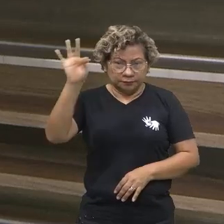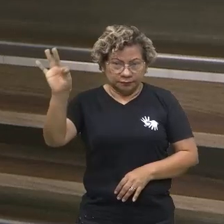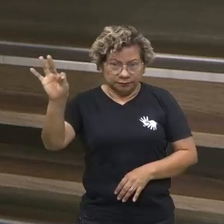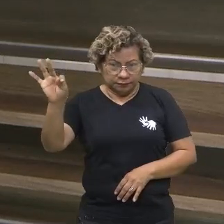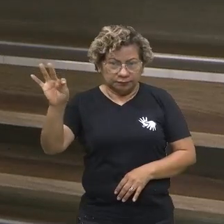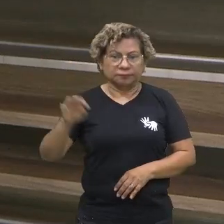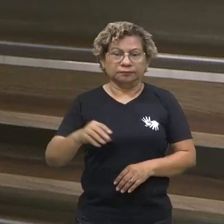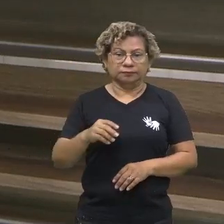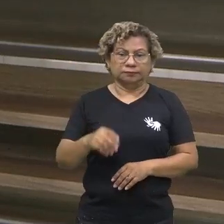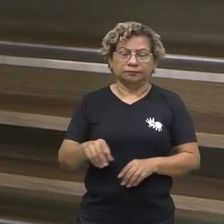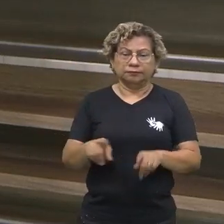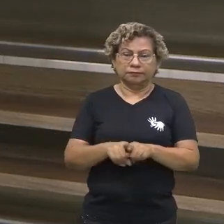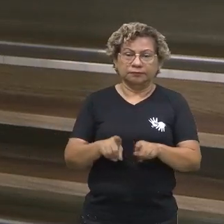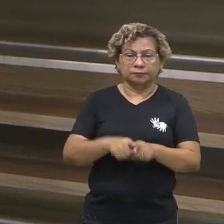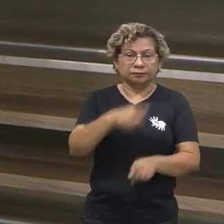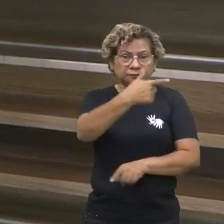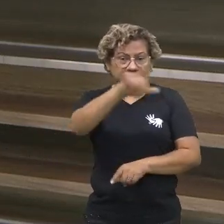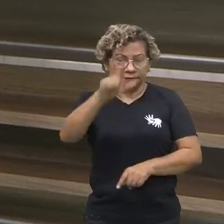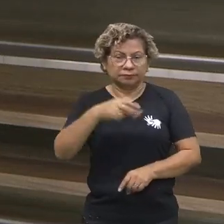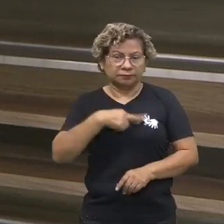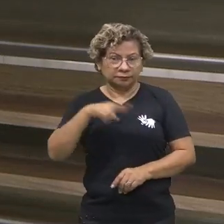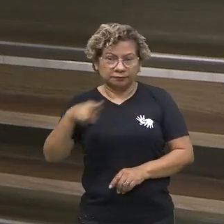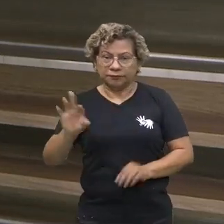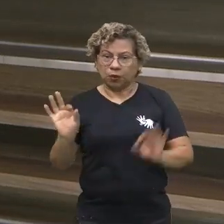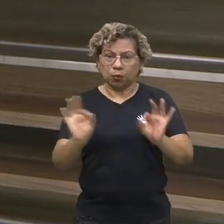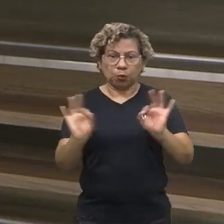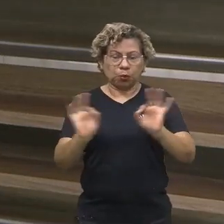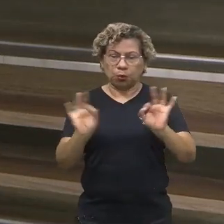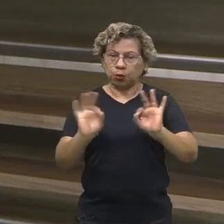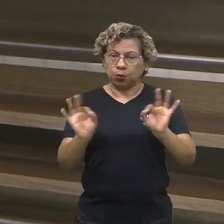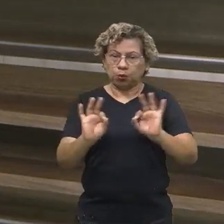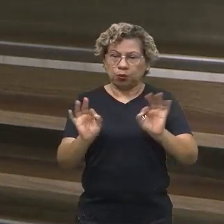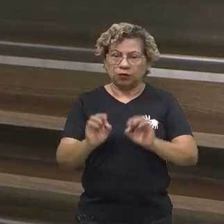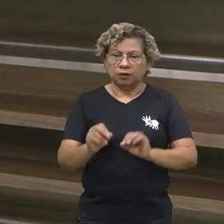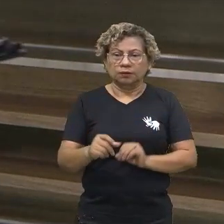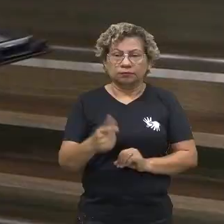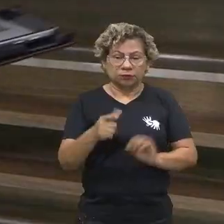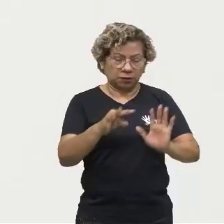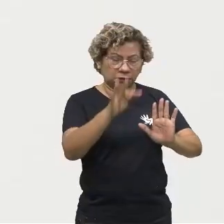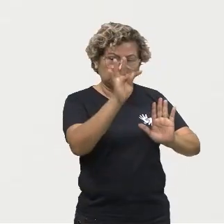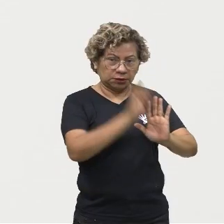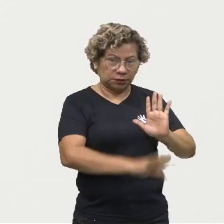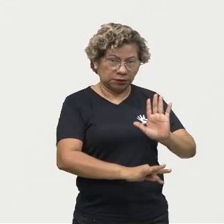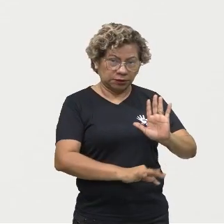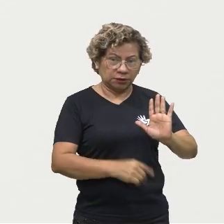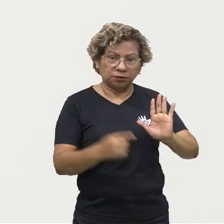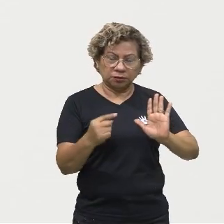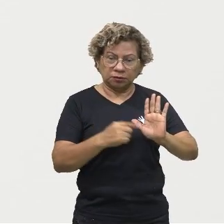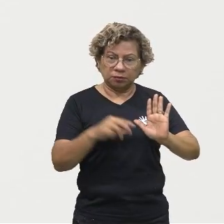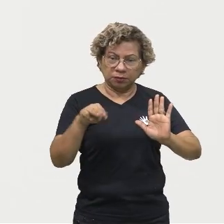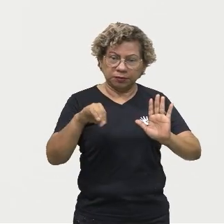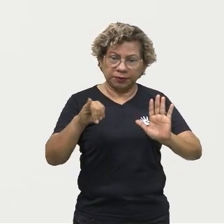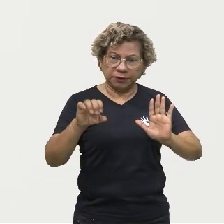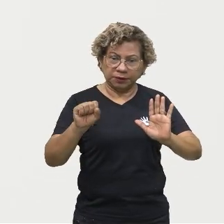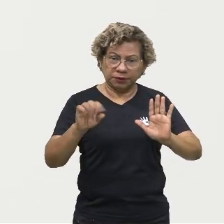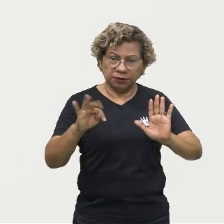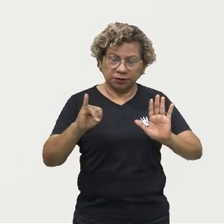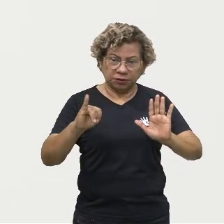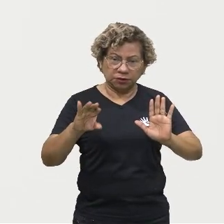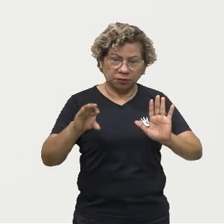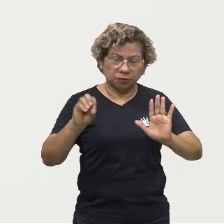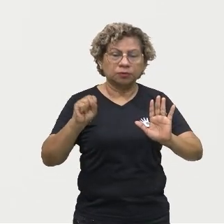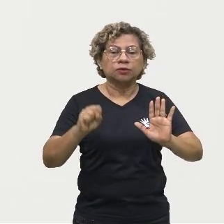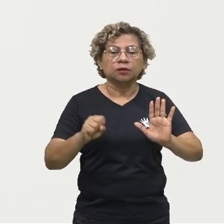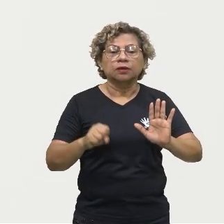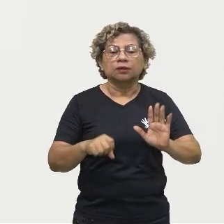antropológicos, mas muitas religiões não colocam seus textos como místicos e